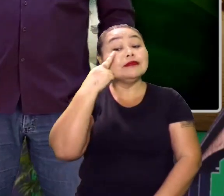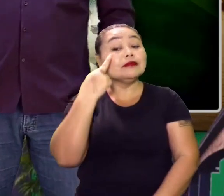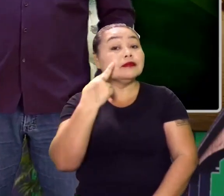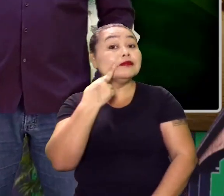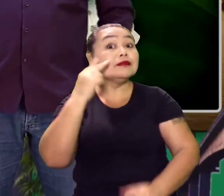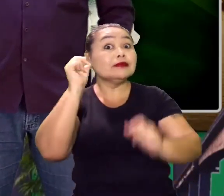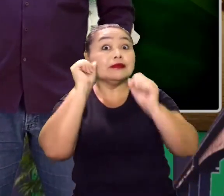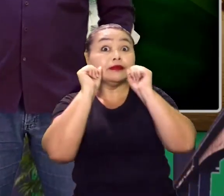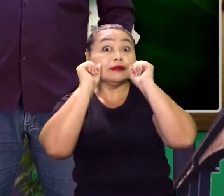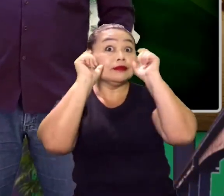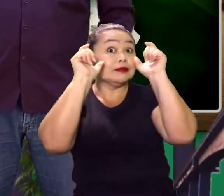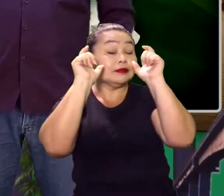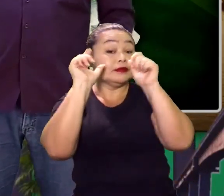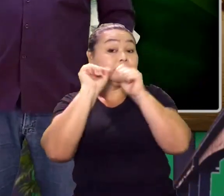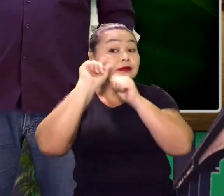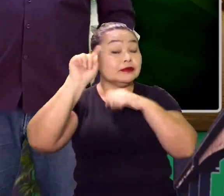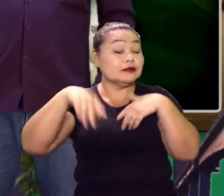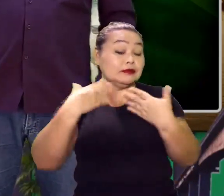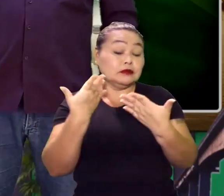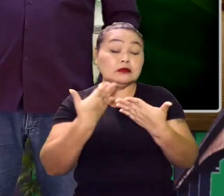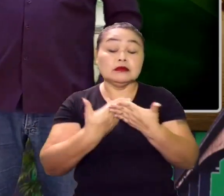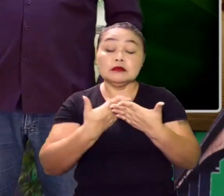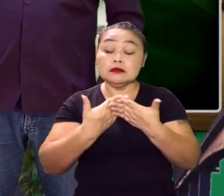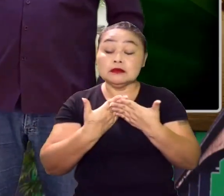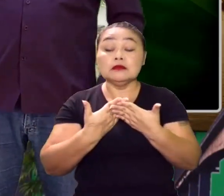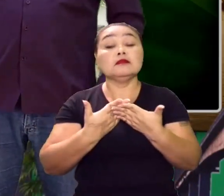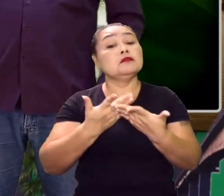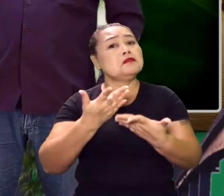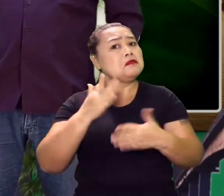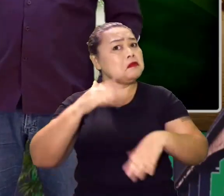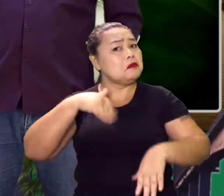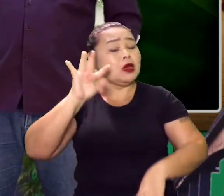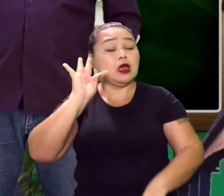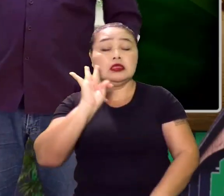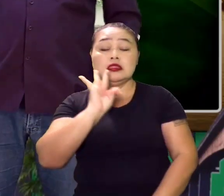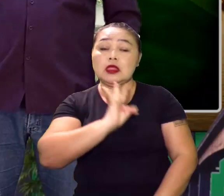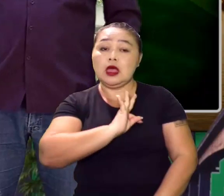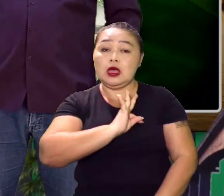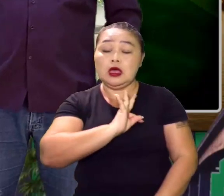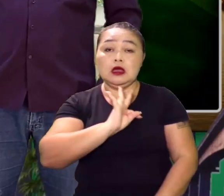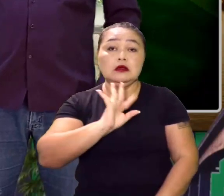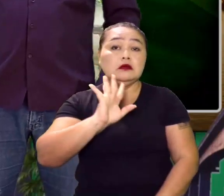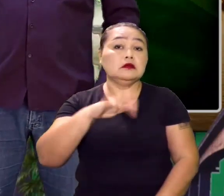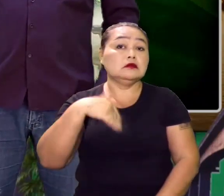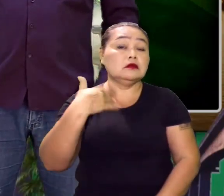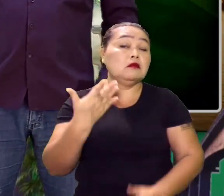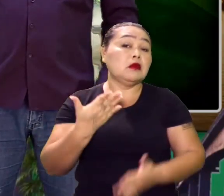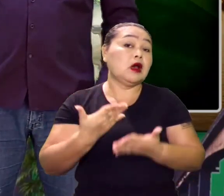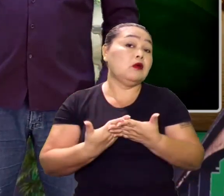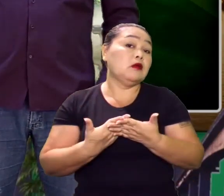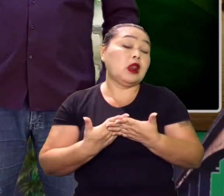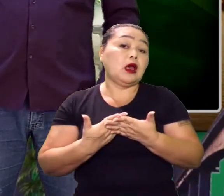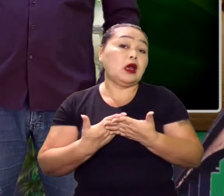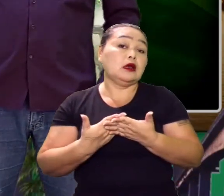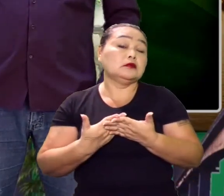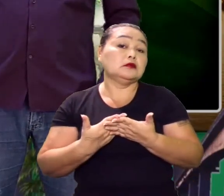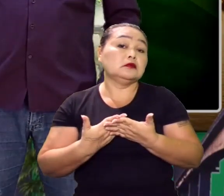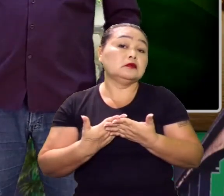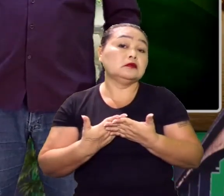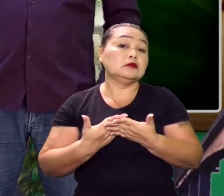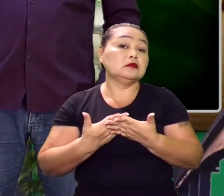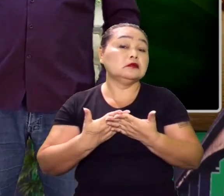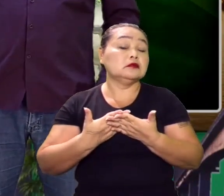ligado nessas aulas. Hoje uma aula muito mais técnica, né? Uma aula, digamos assim, muito